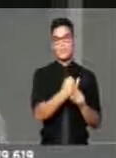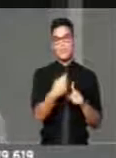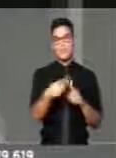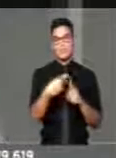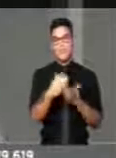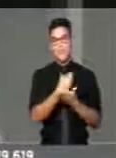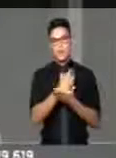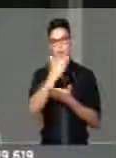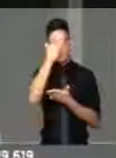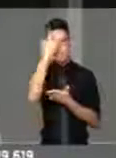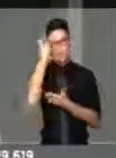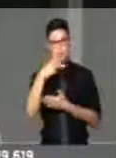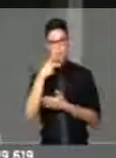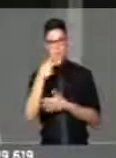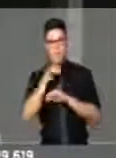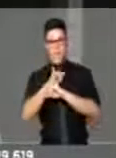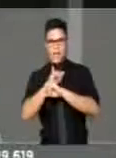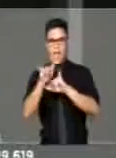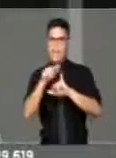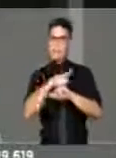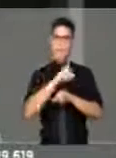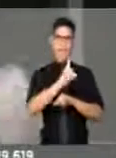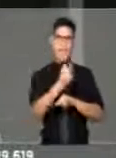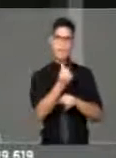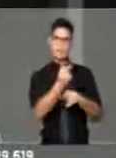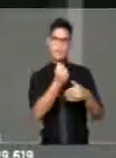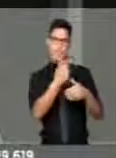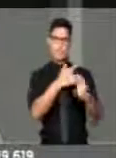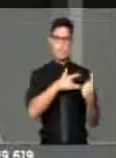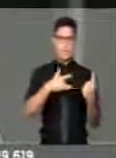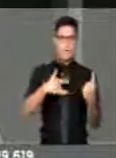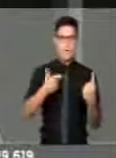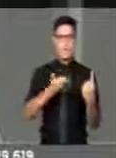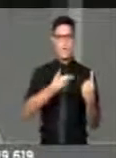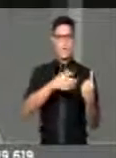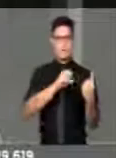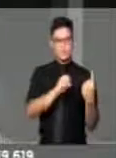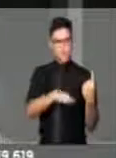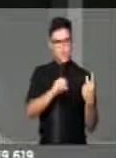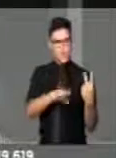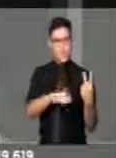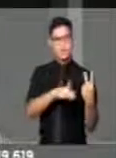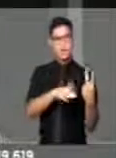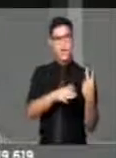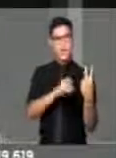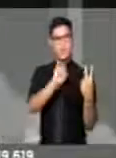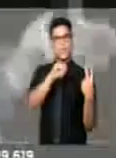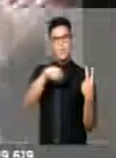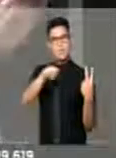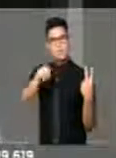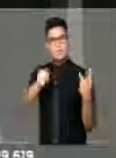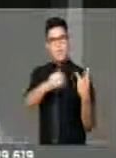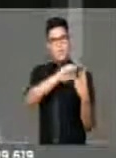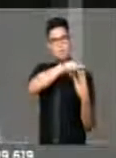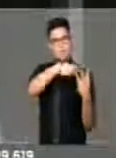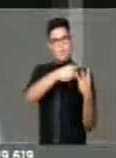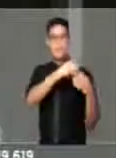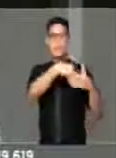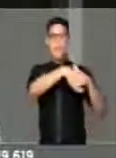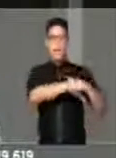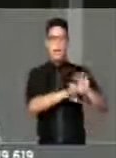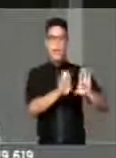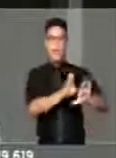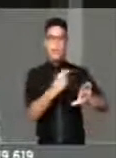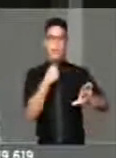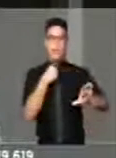diz que estão resguardados os recursos da saúde, da educação e da previdência. Não é